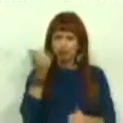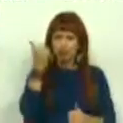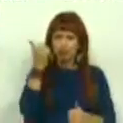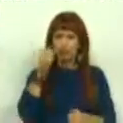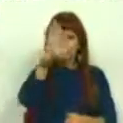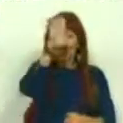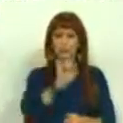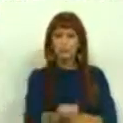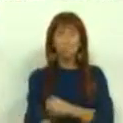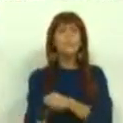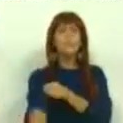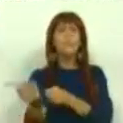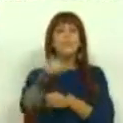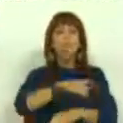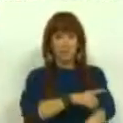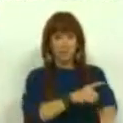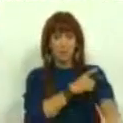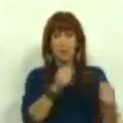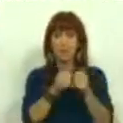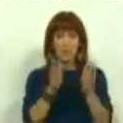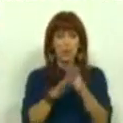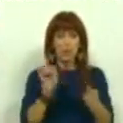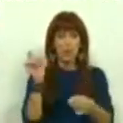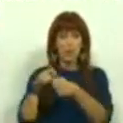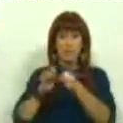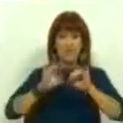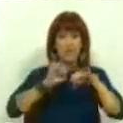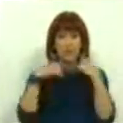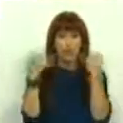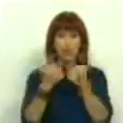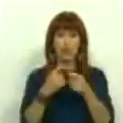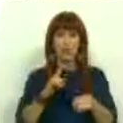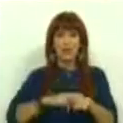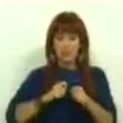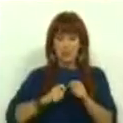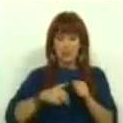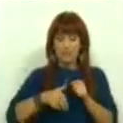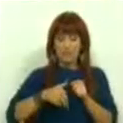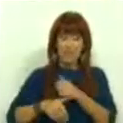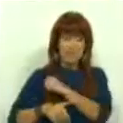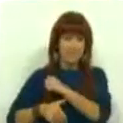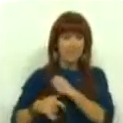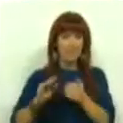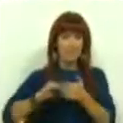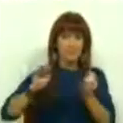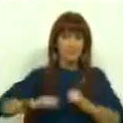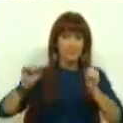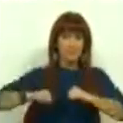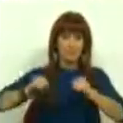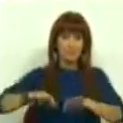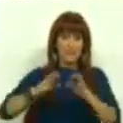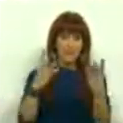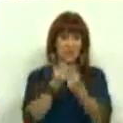ao Governo e também a todos os parceiros sociais que durante esta semana subscreveram